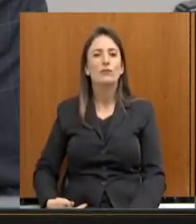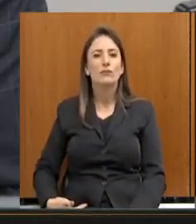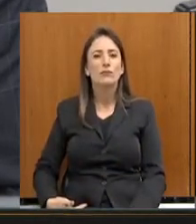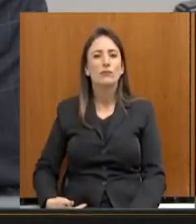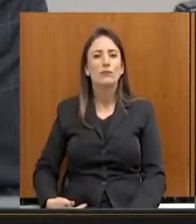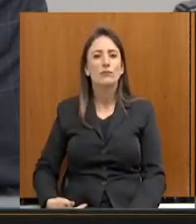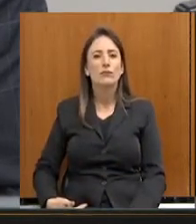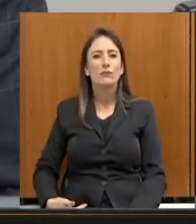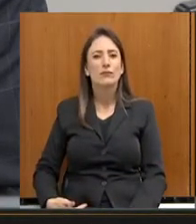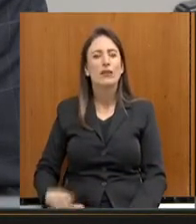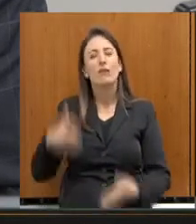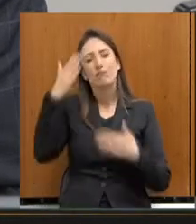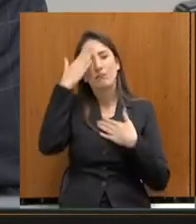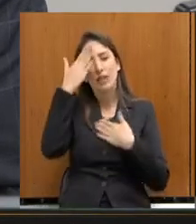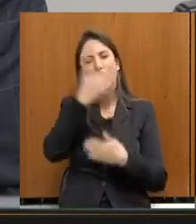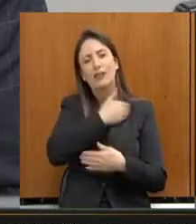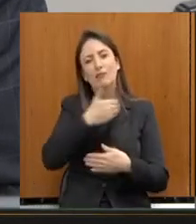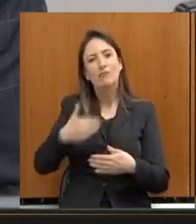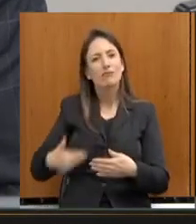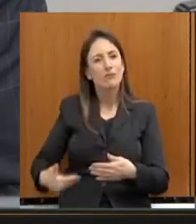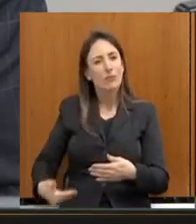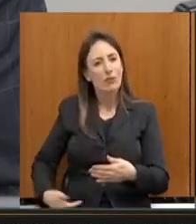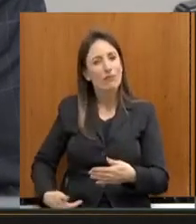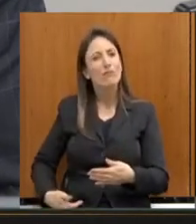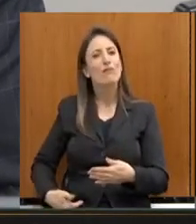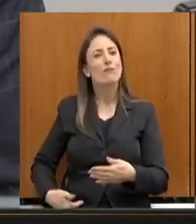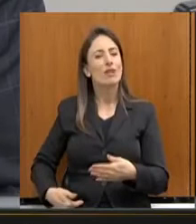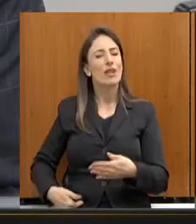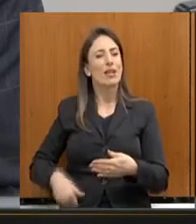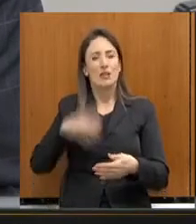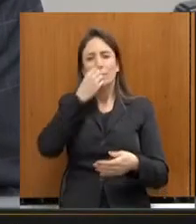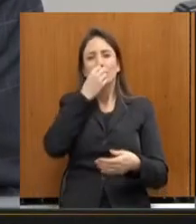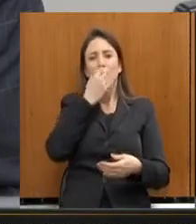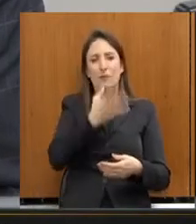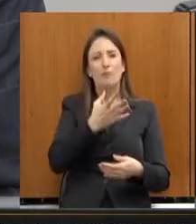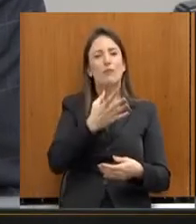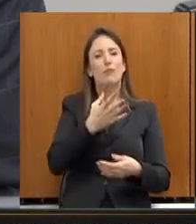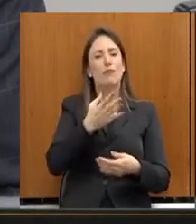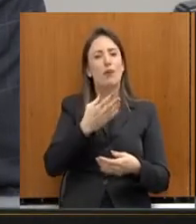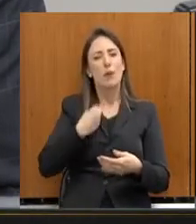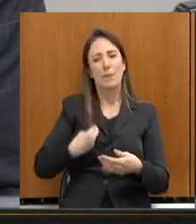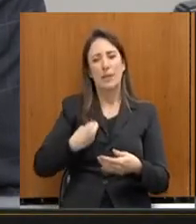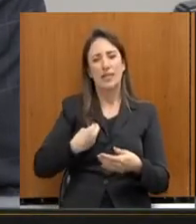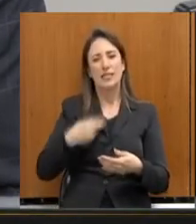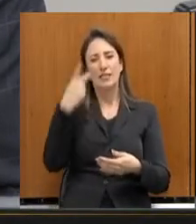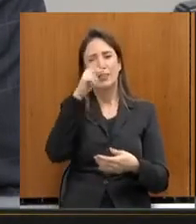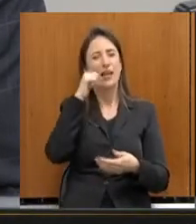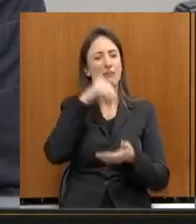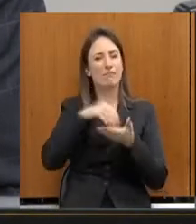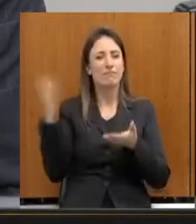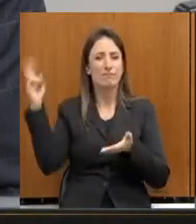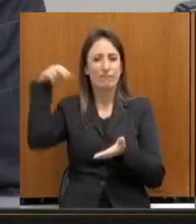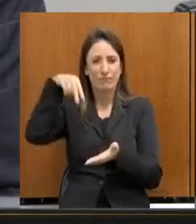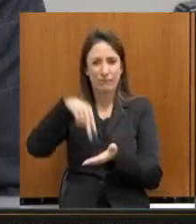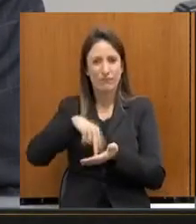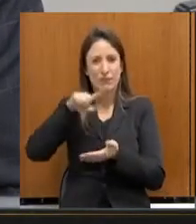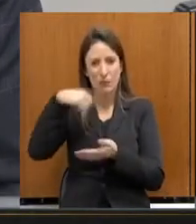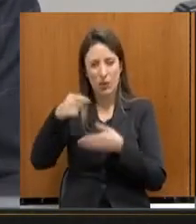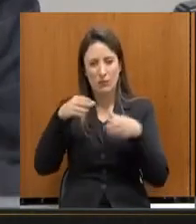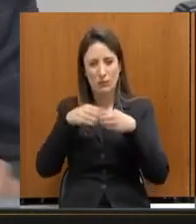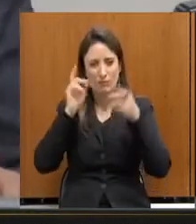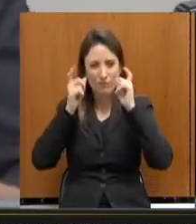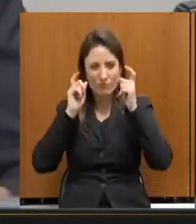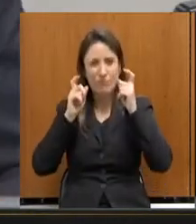essa essa importante presença para que nós possamos enriquecer aí estes todas essas nossas